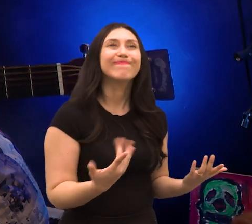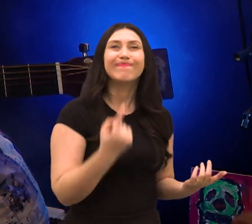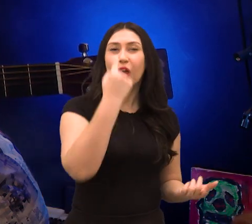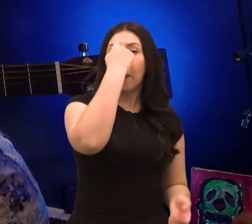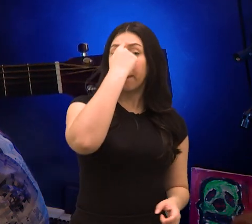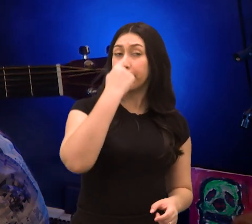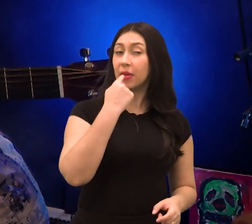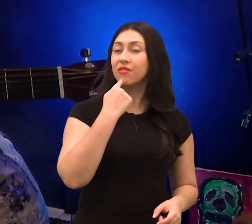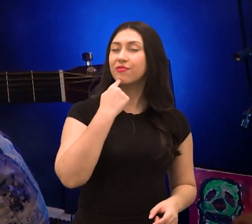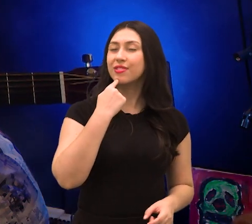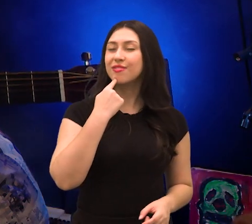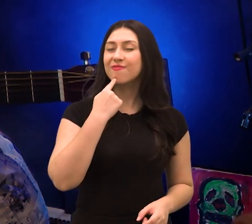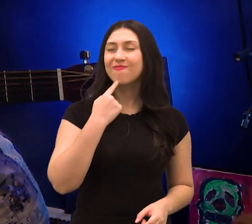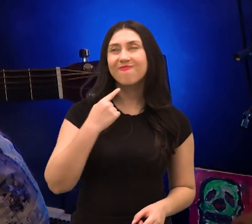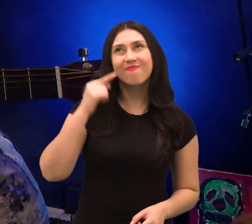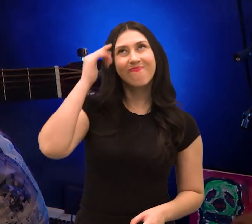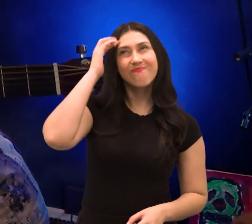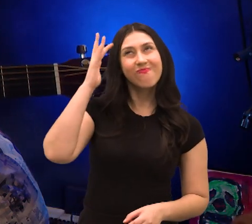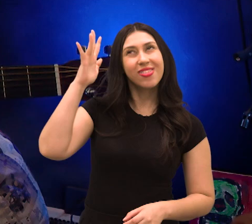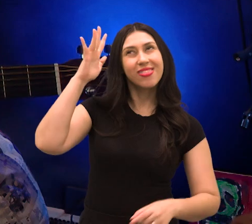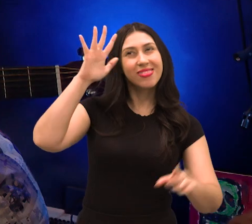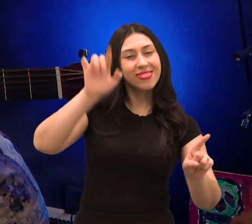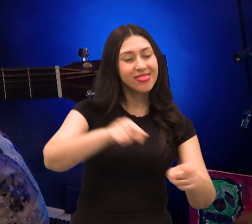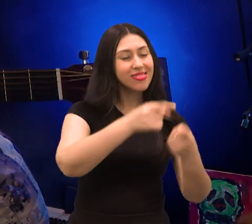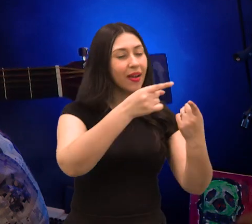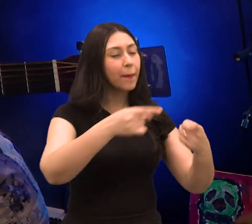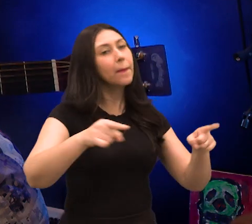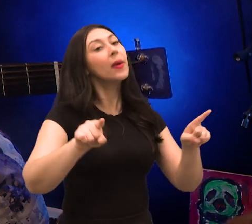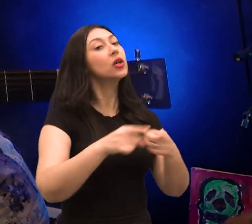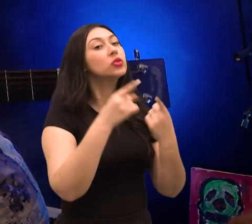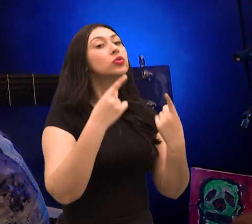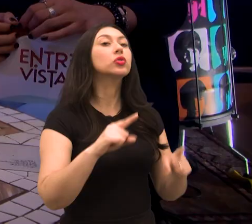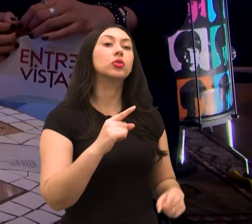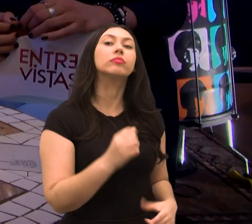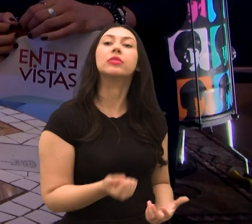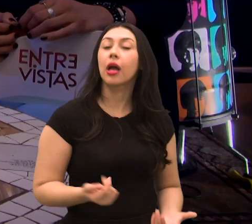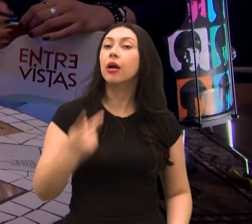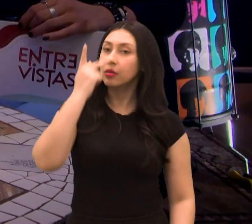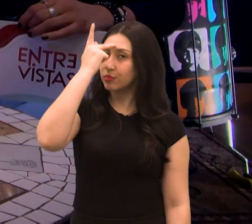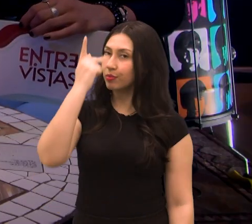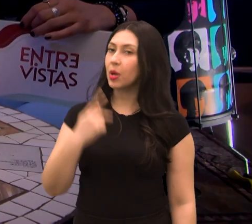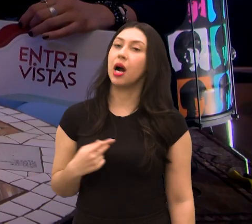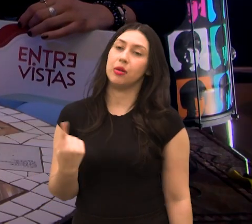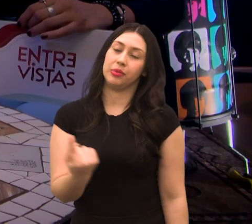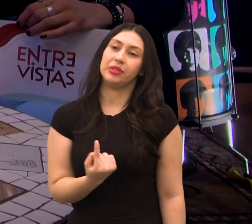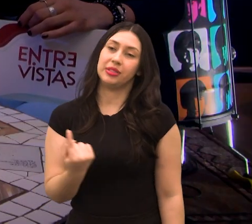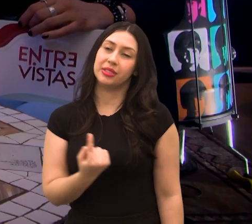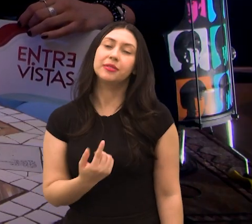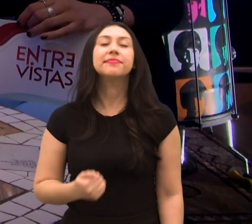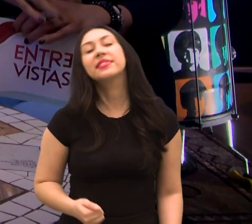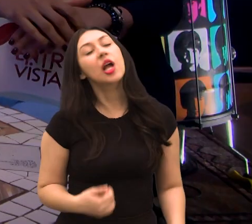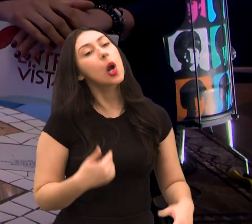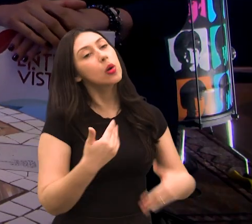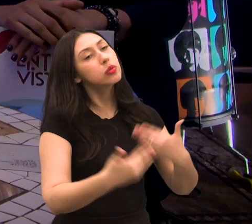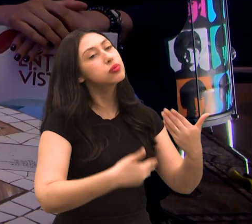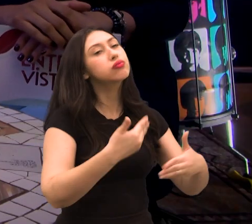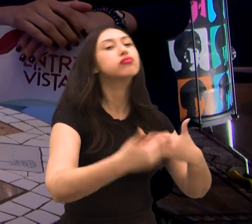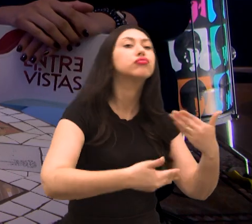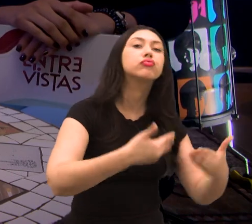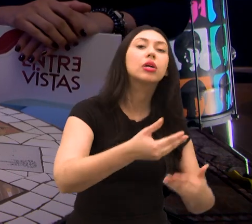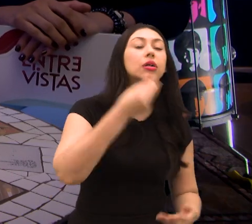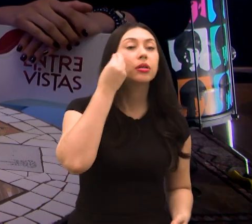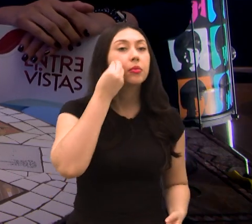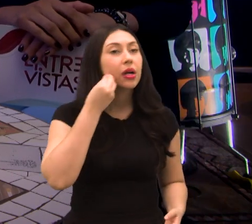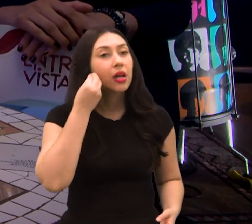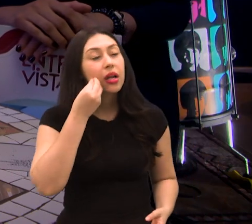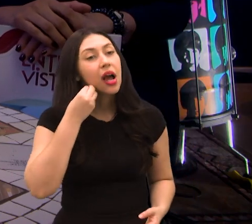era muito mais a minha forma de pensar única do que misturado com a dos outros. Com você em si mesmo, ali sozinho, né? E aí eu